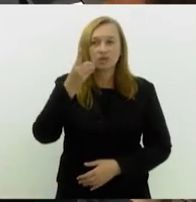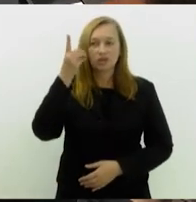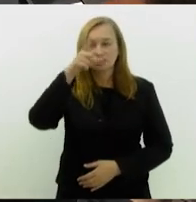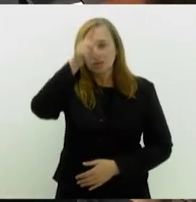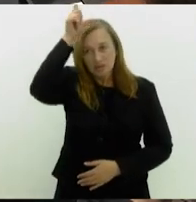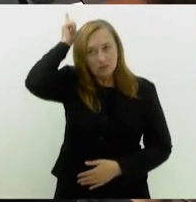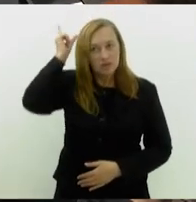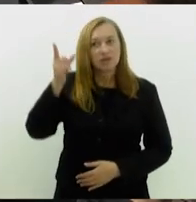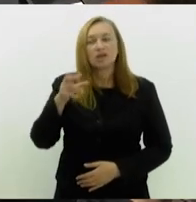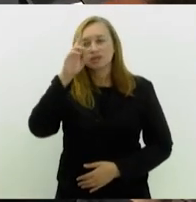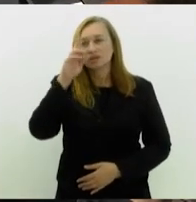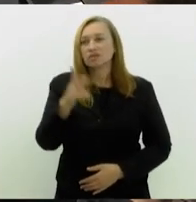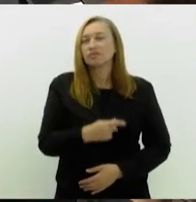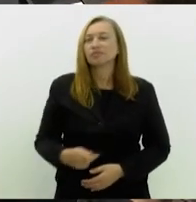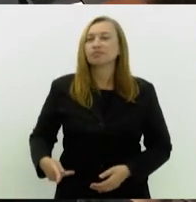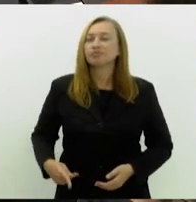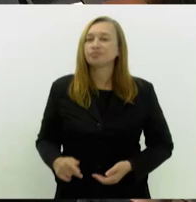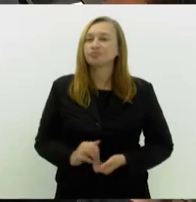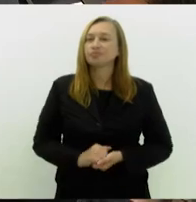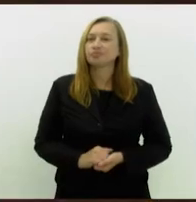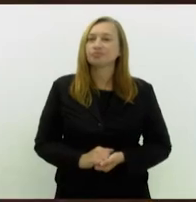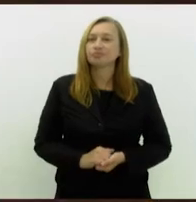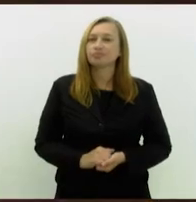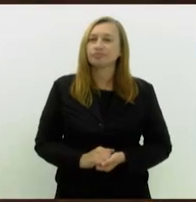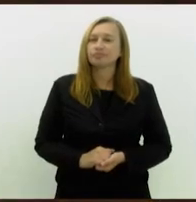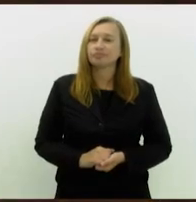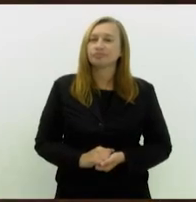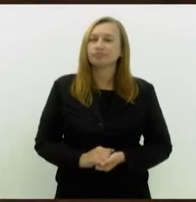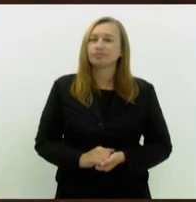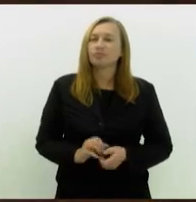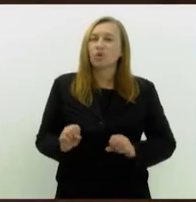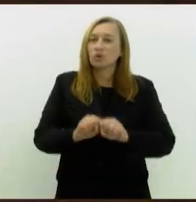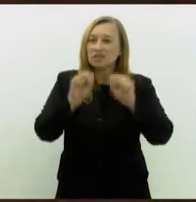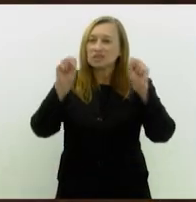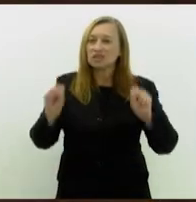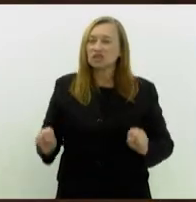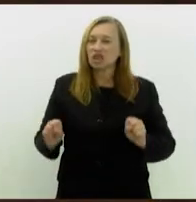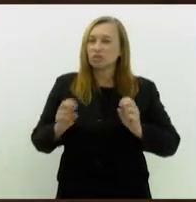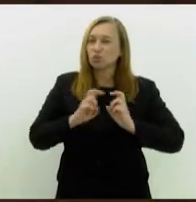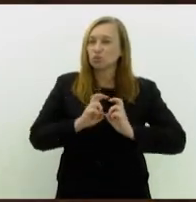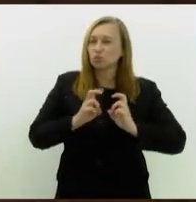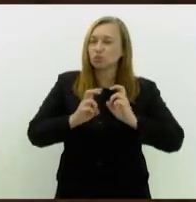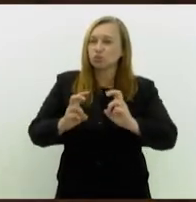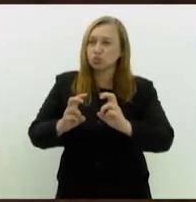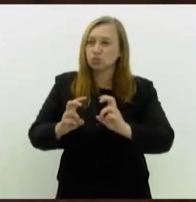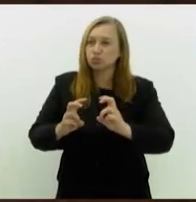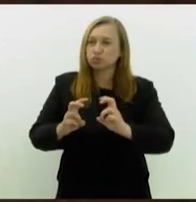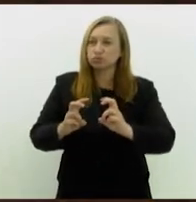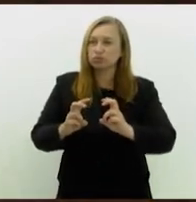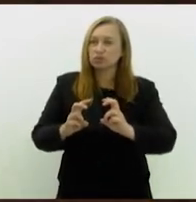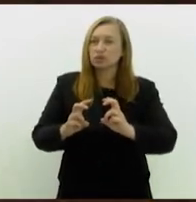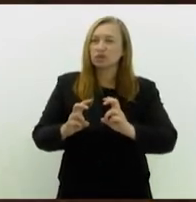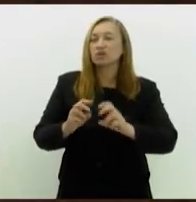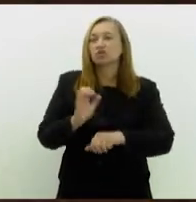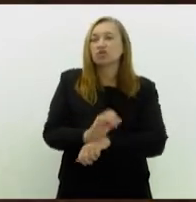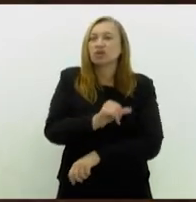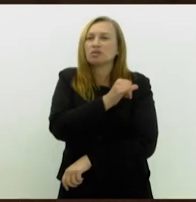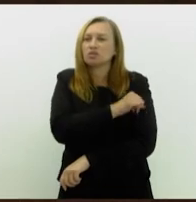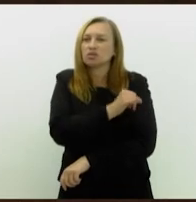Paulo senhora Presidente sistema Ferroviário de passageiros do Estado do Rio de